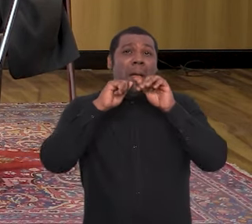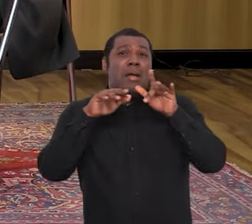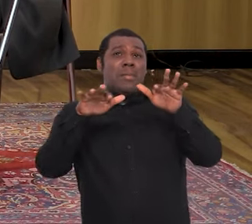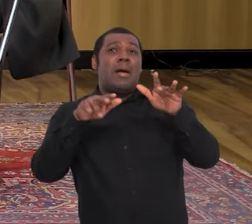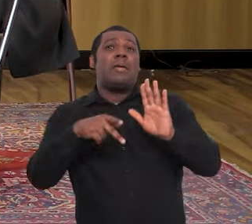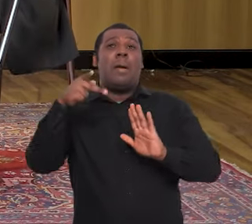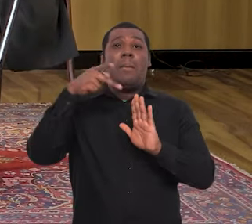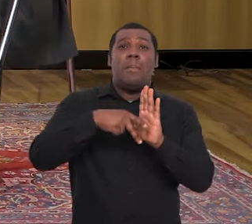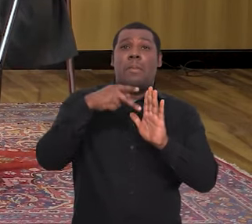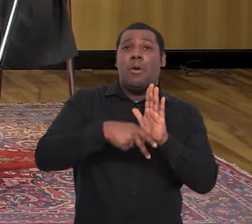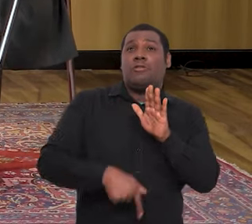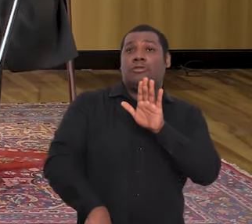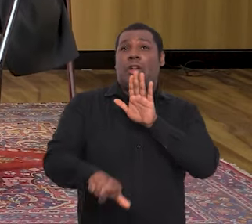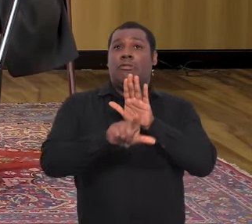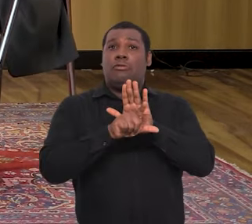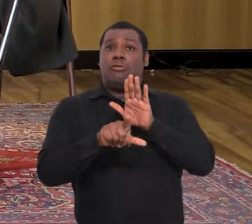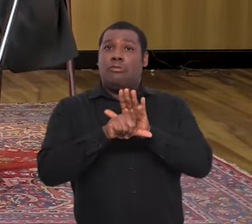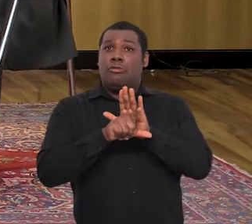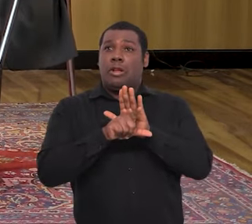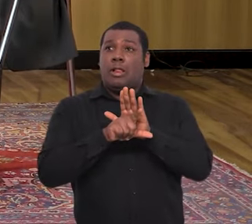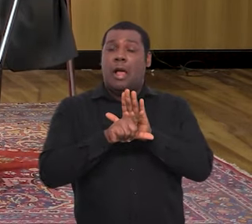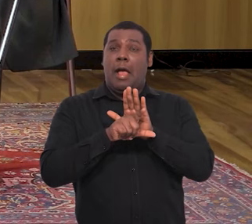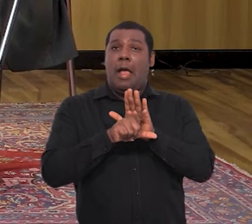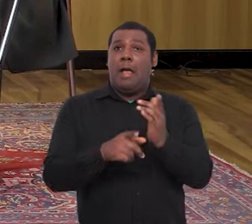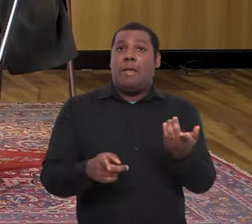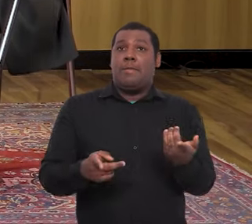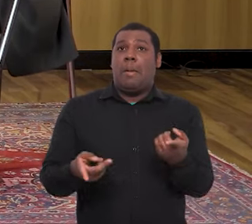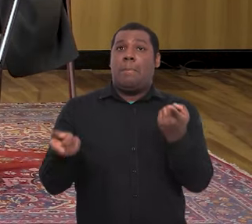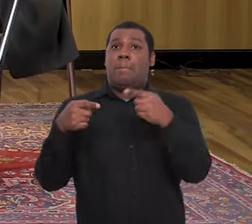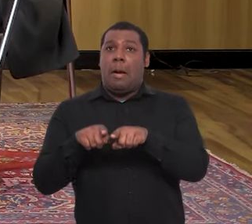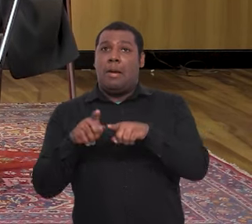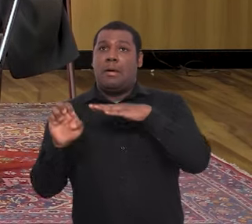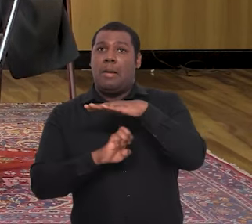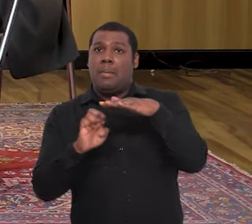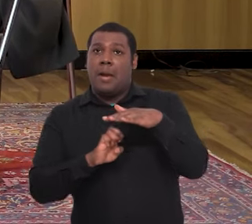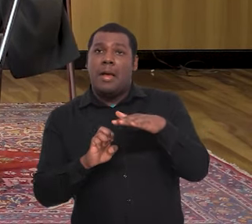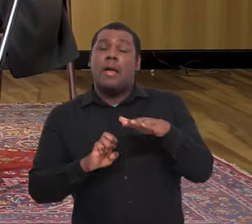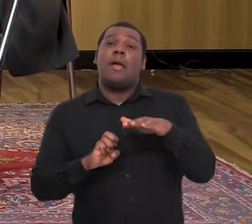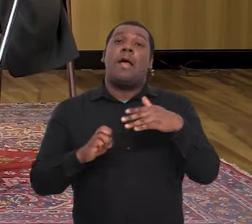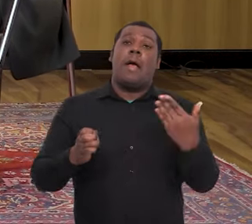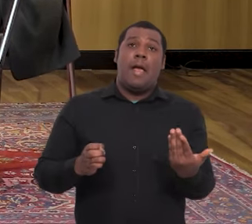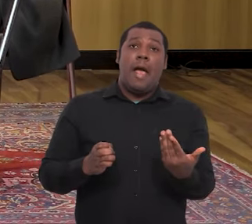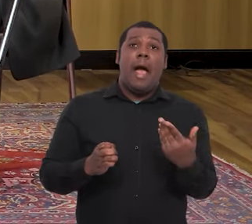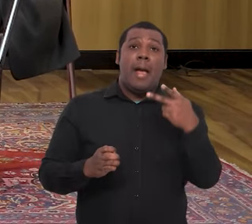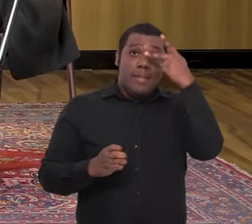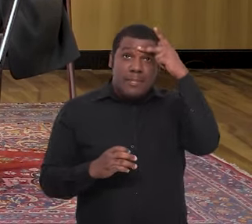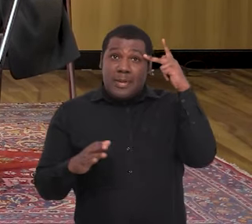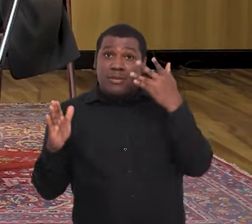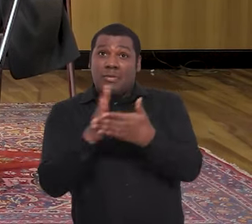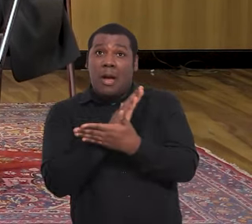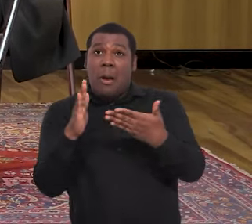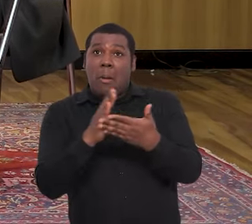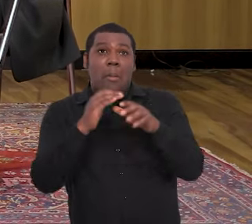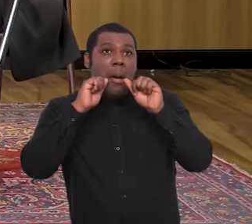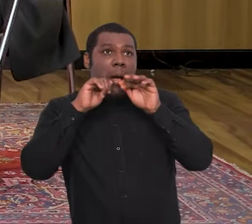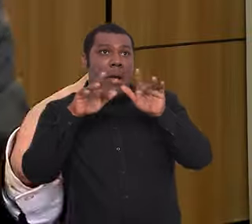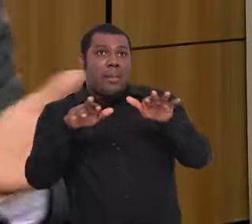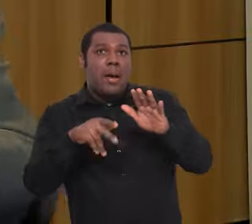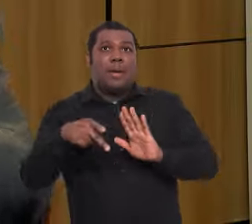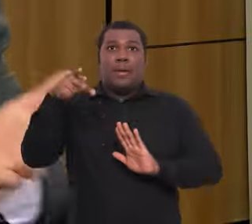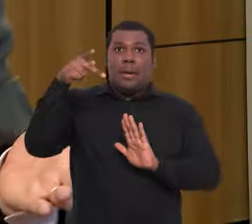empresas hora que as empresas vão embora porque o projeto encarece de mais atividade tem que chegar à conclusão de qual é a narrativa